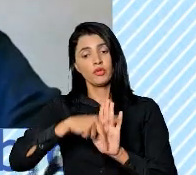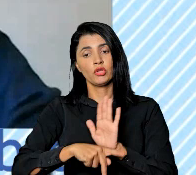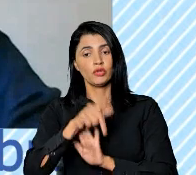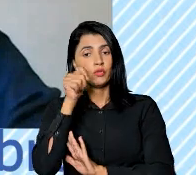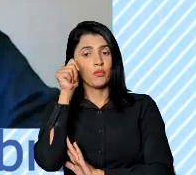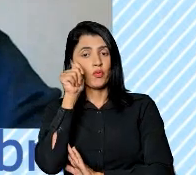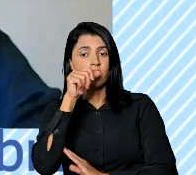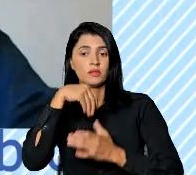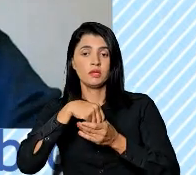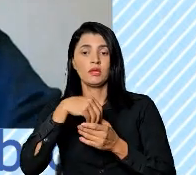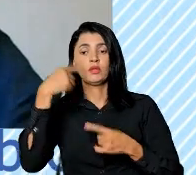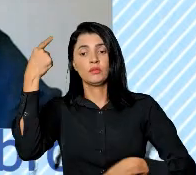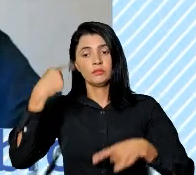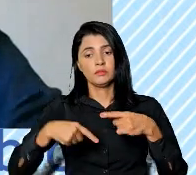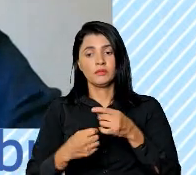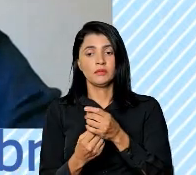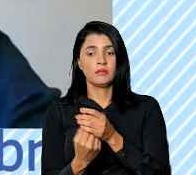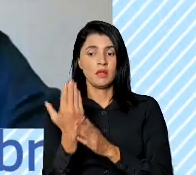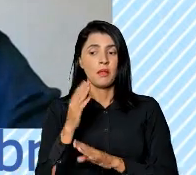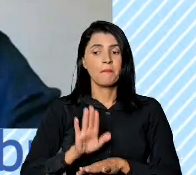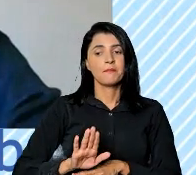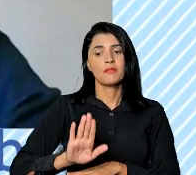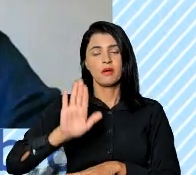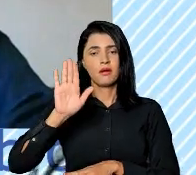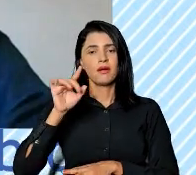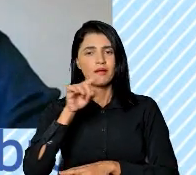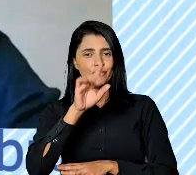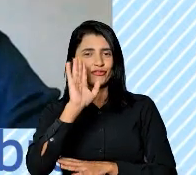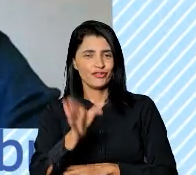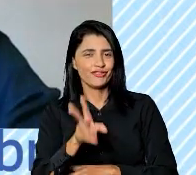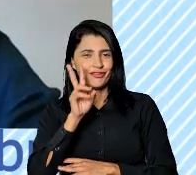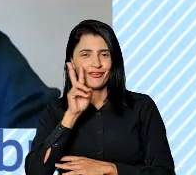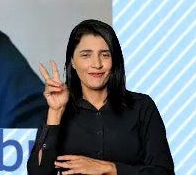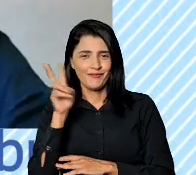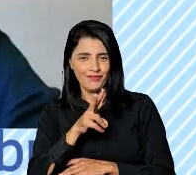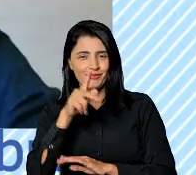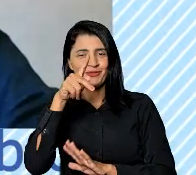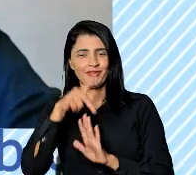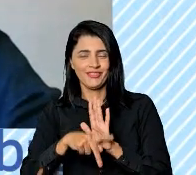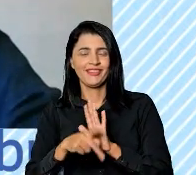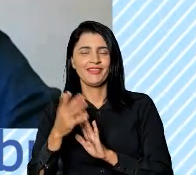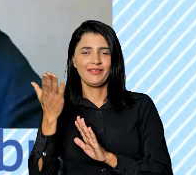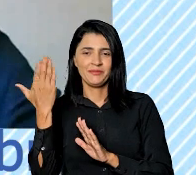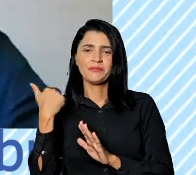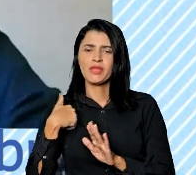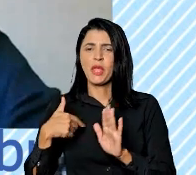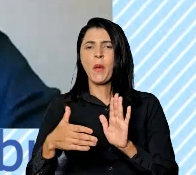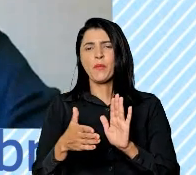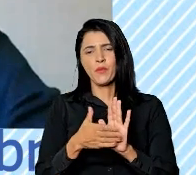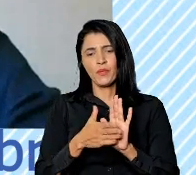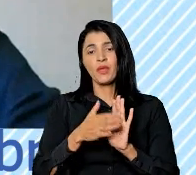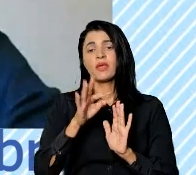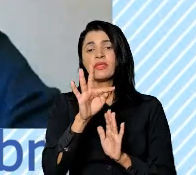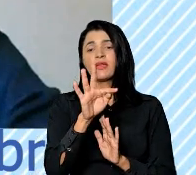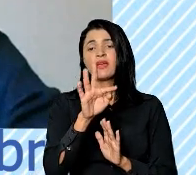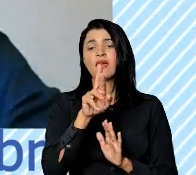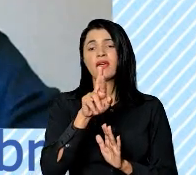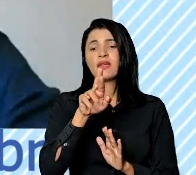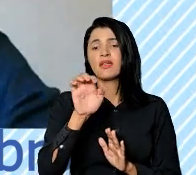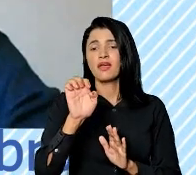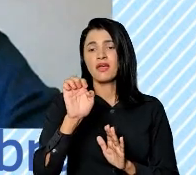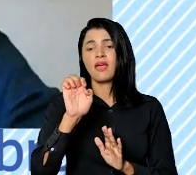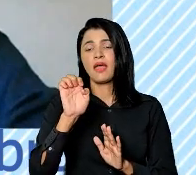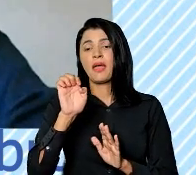Política, Construindo Candidaturas. Eu sei que a desembargadora Terezinha já ouviu falar dele uma vez. Eu propus ao TRE Paraná, em maio